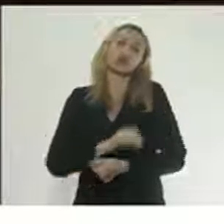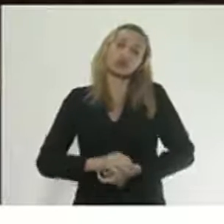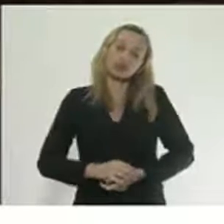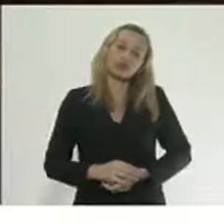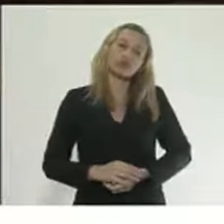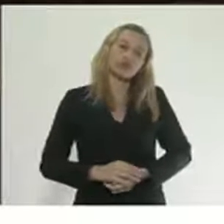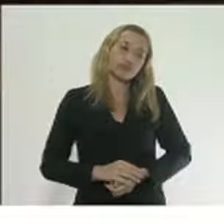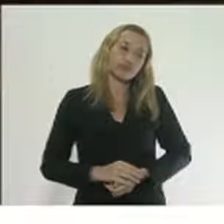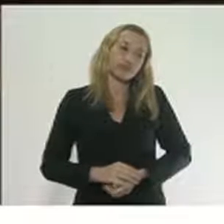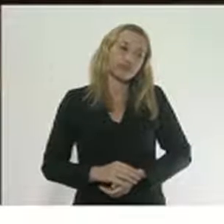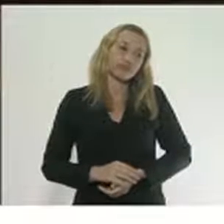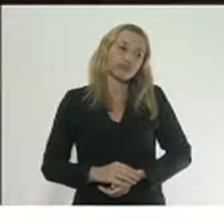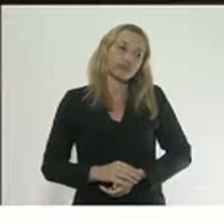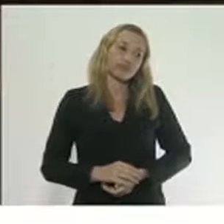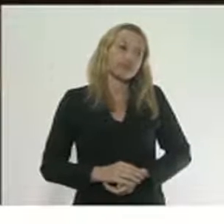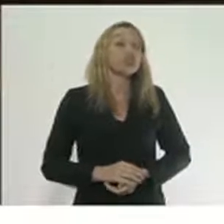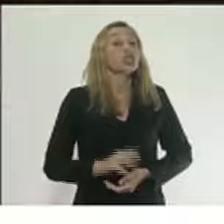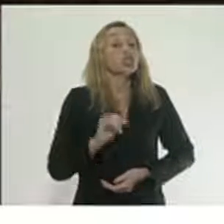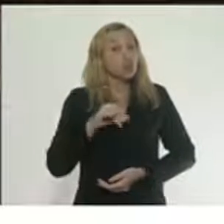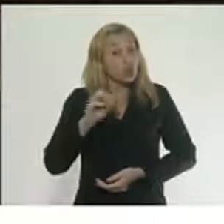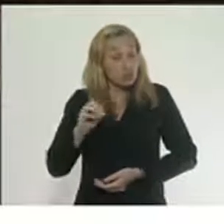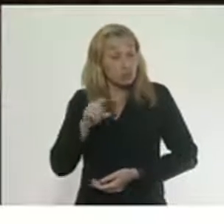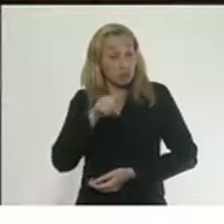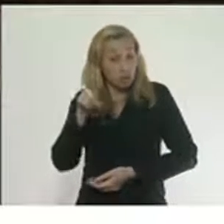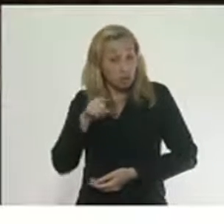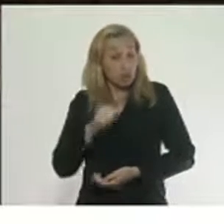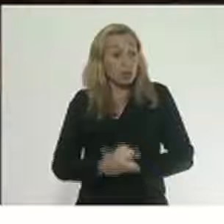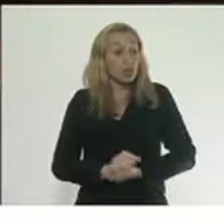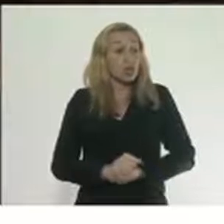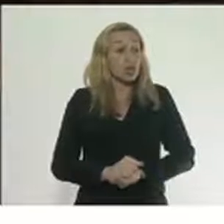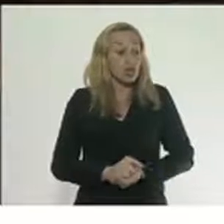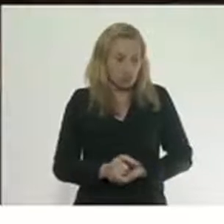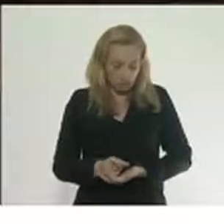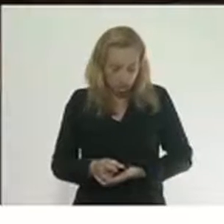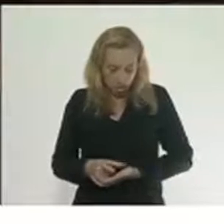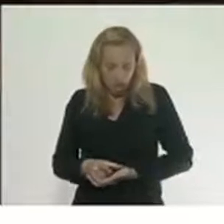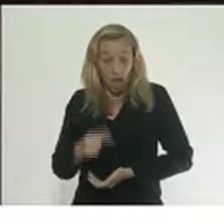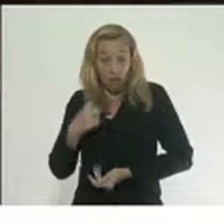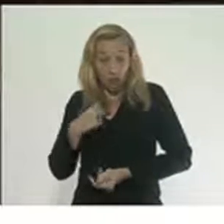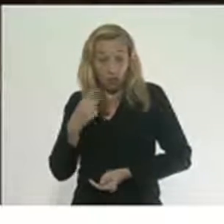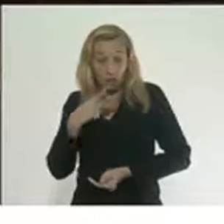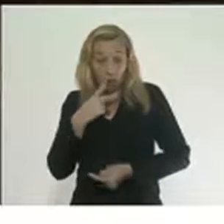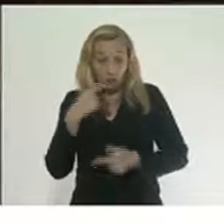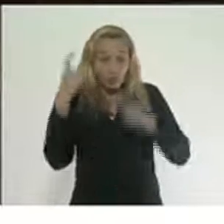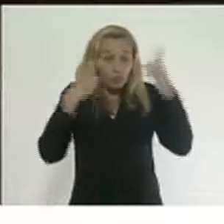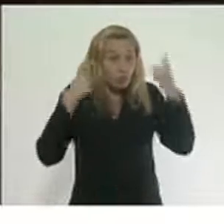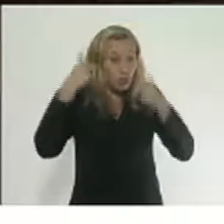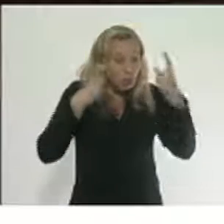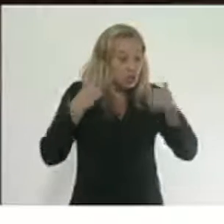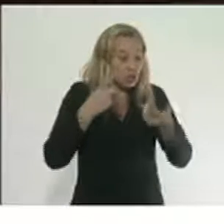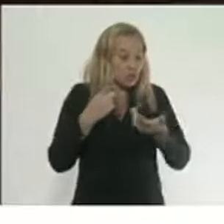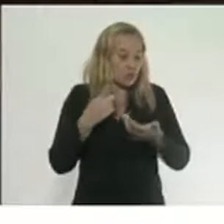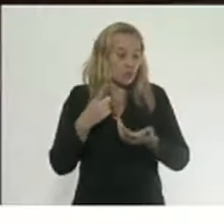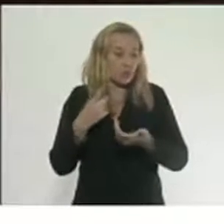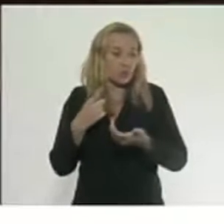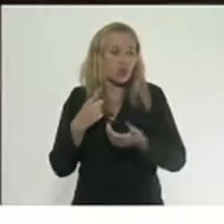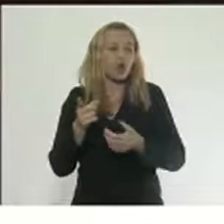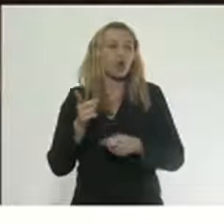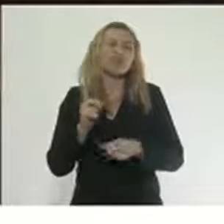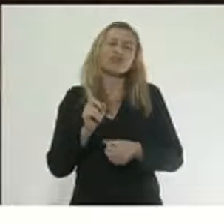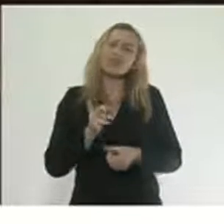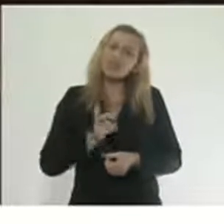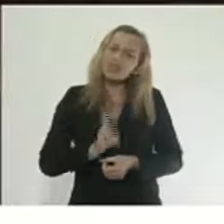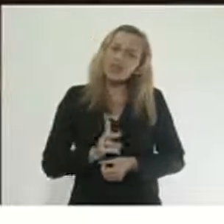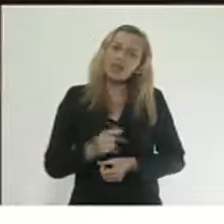sua Assembleia Legislativa. Então isto daí eu trago como uma preocupação e eu vou o tempo